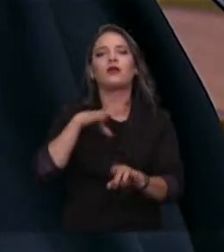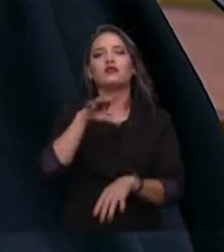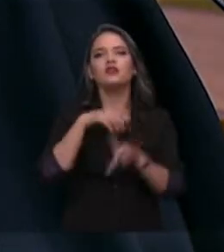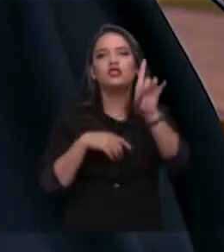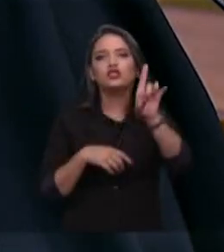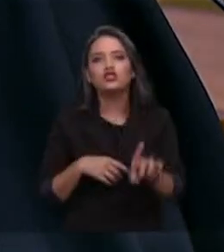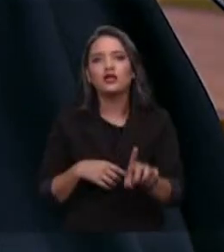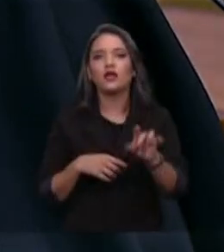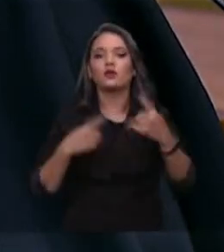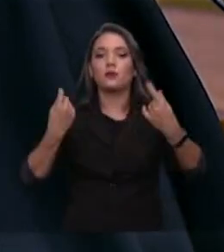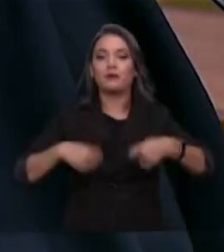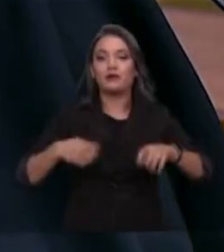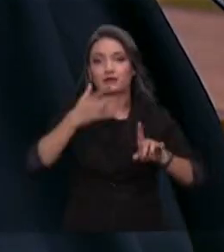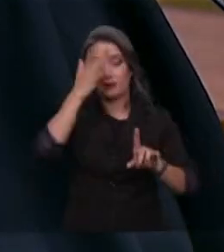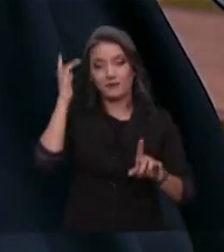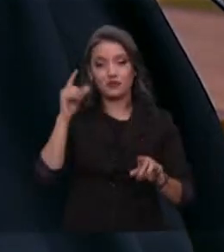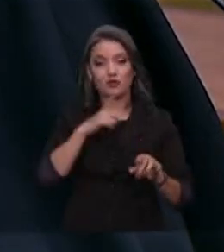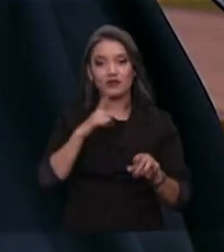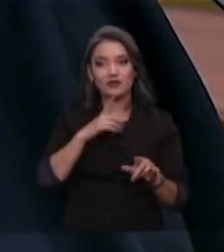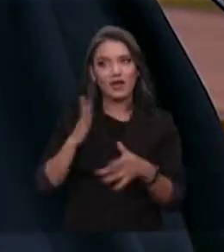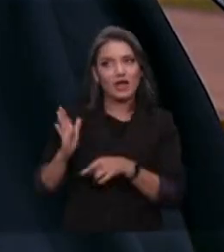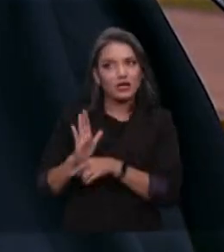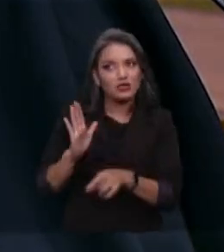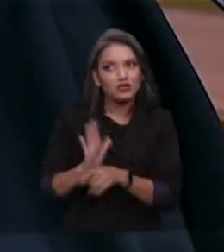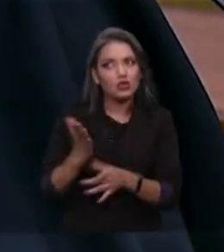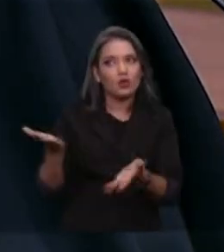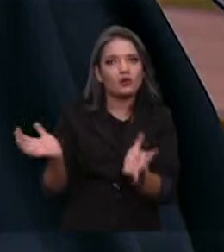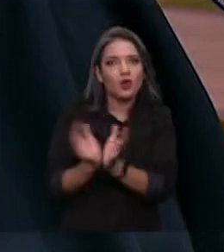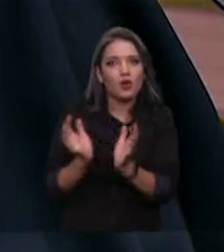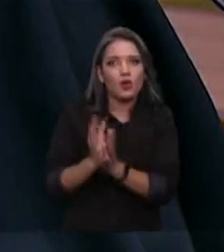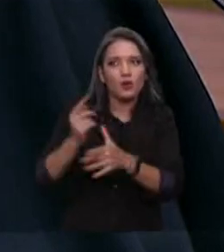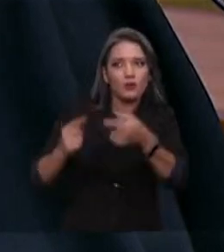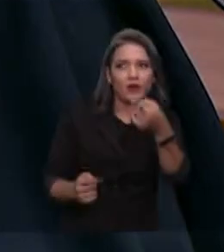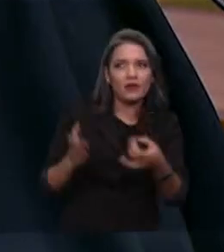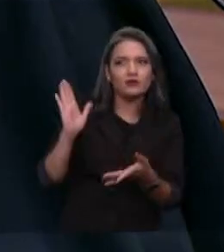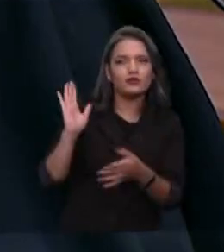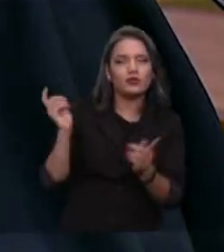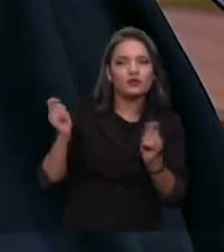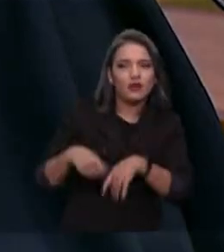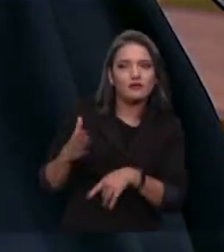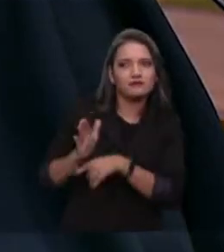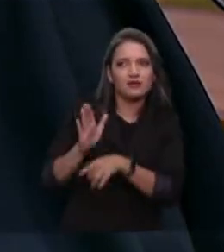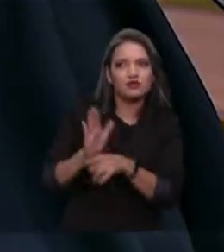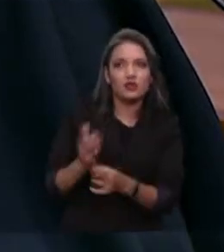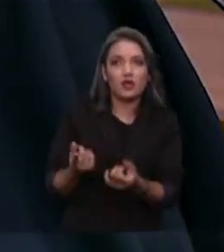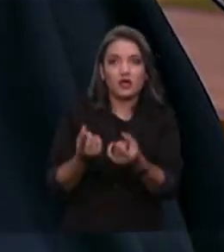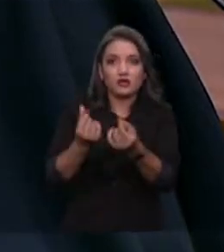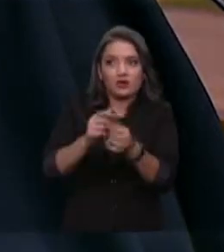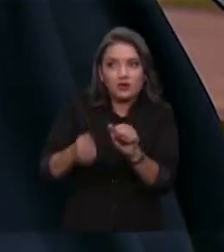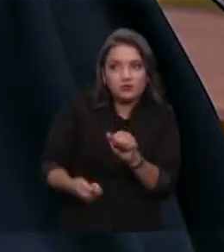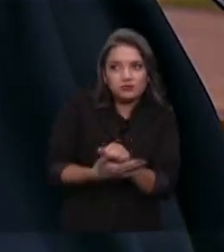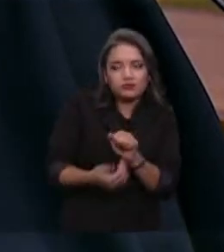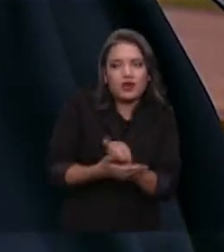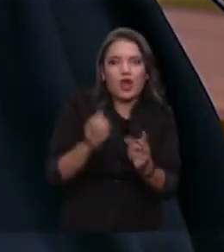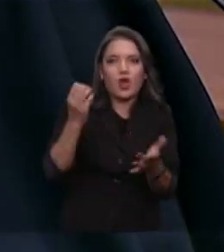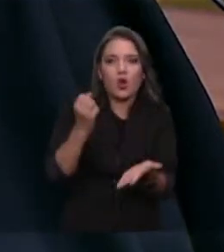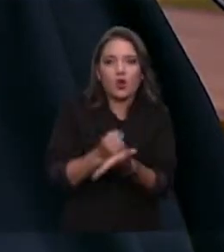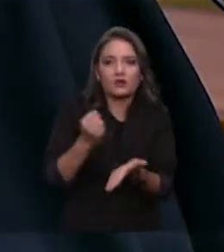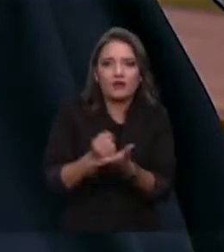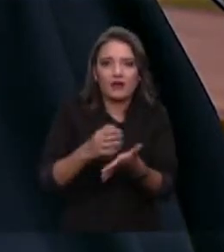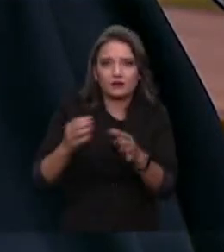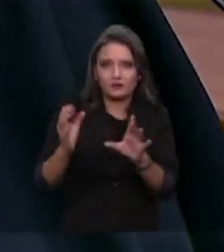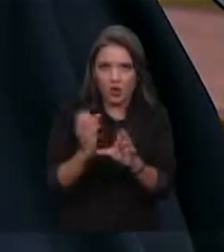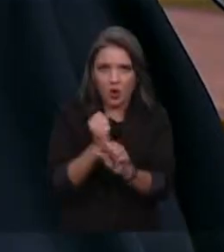diretoria pressupõe que o indicado propicie facilidades ao grupo político que o indicou, realizando o desvio de recursos de obras e contratos firmados